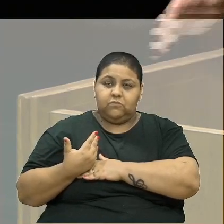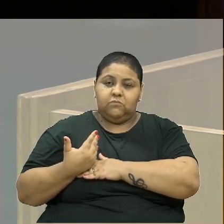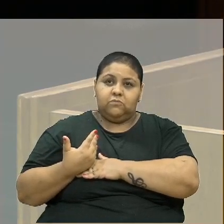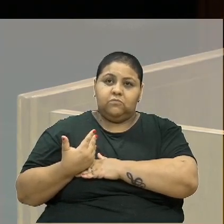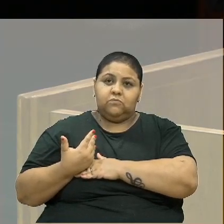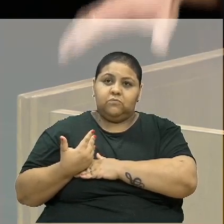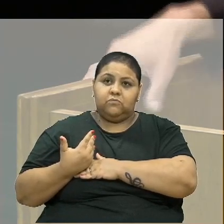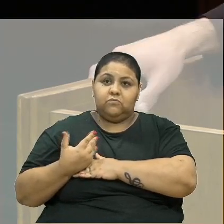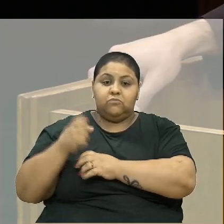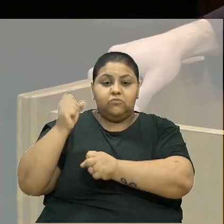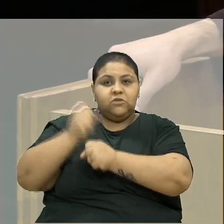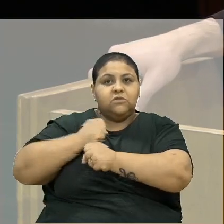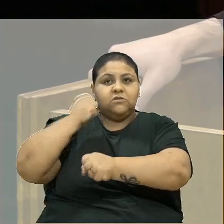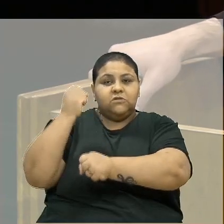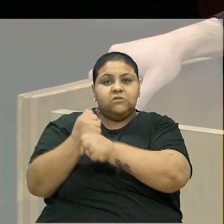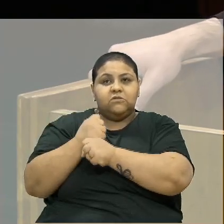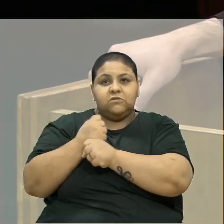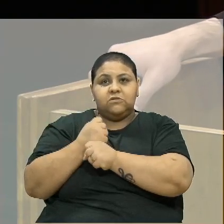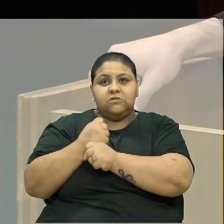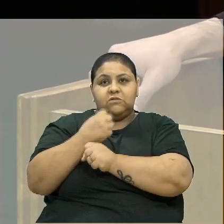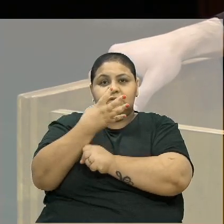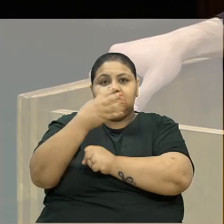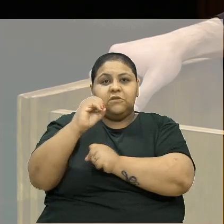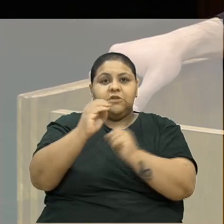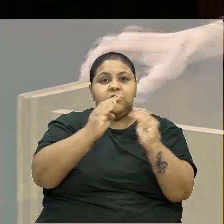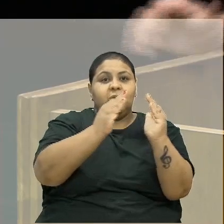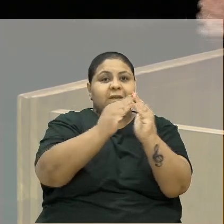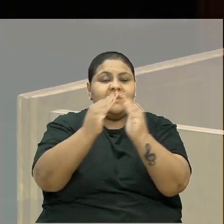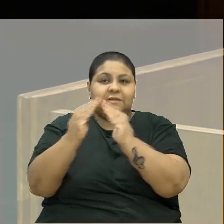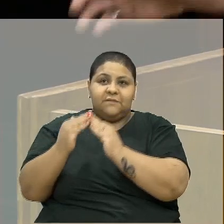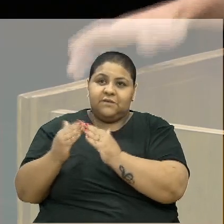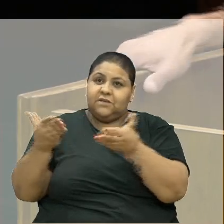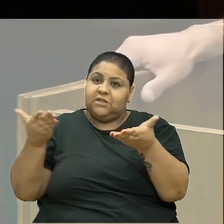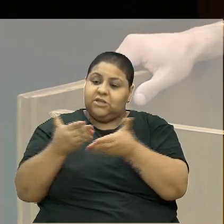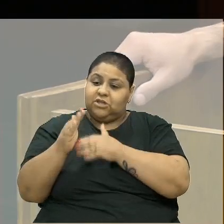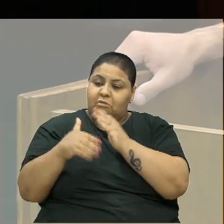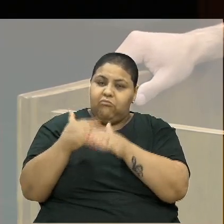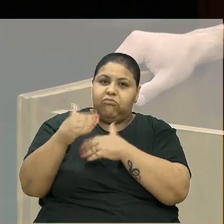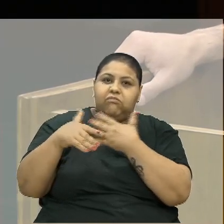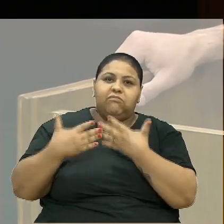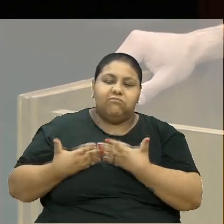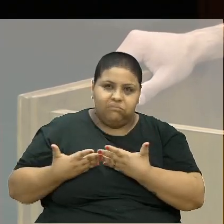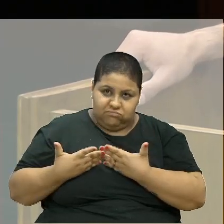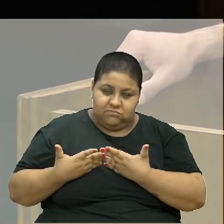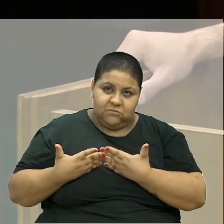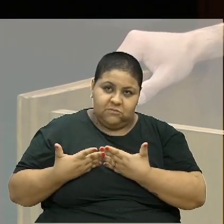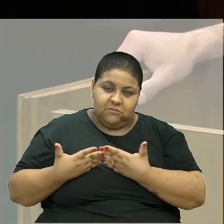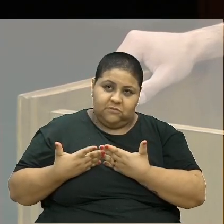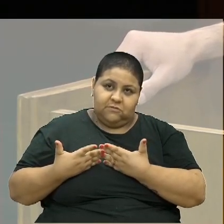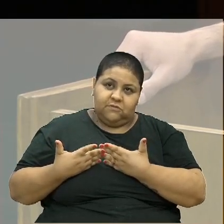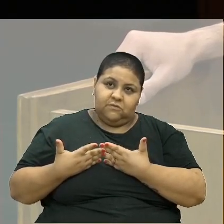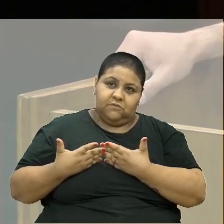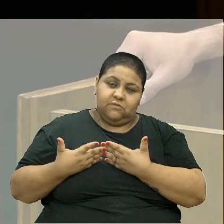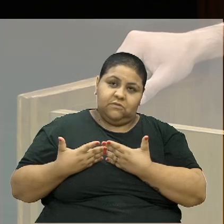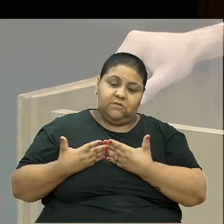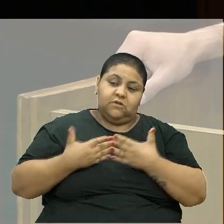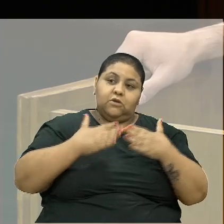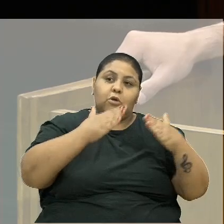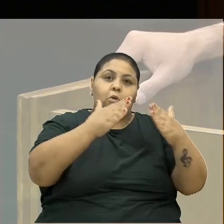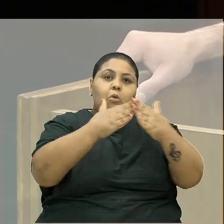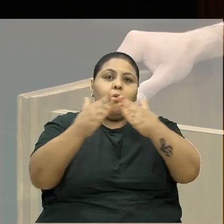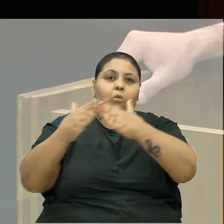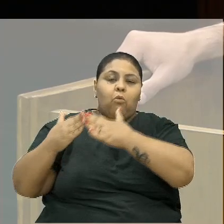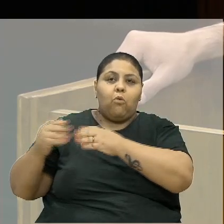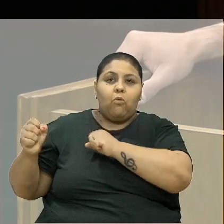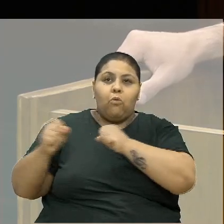a construção aí de 40 casas, que já está em andamento, para que moradores